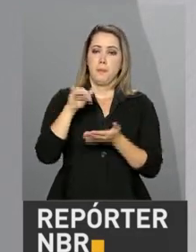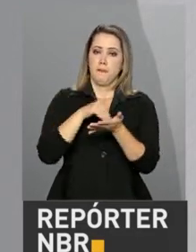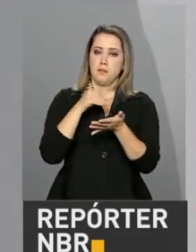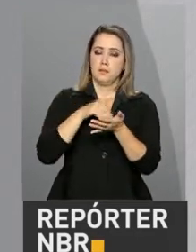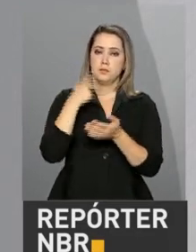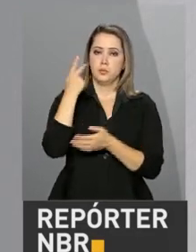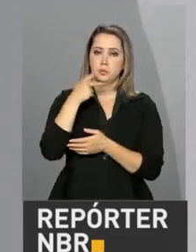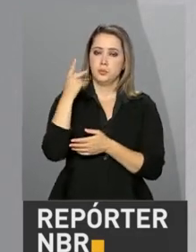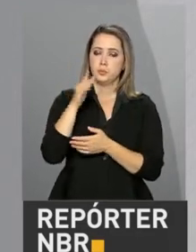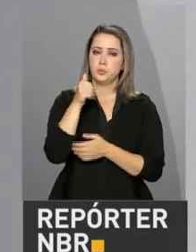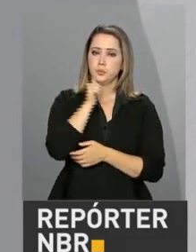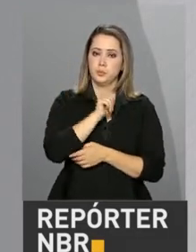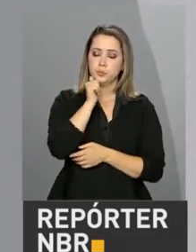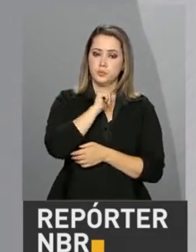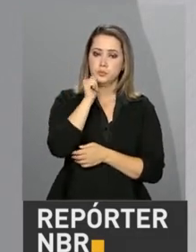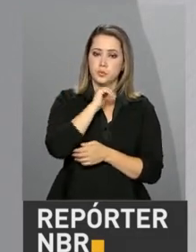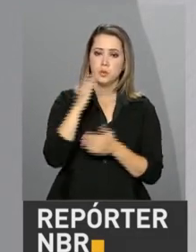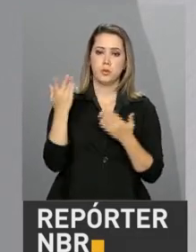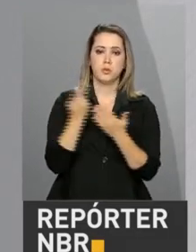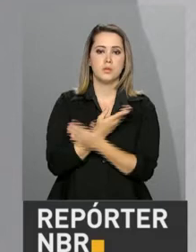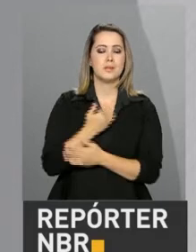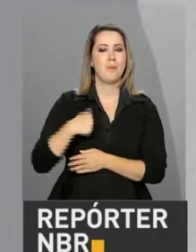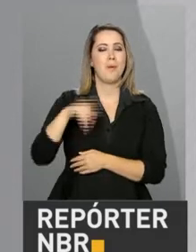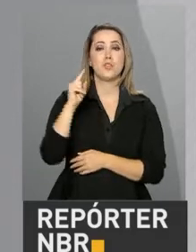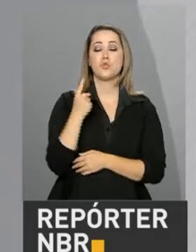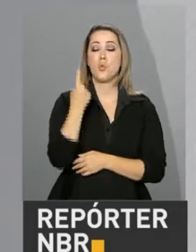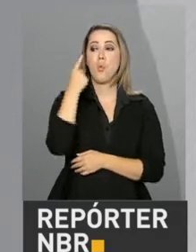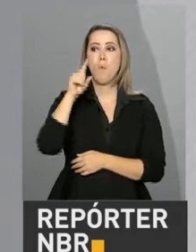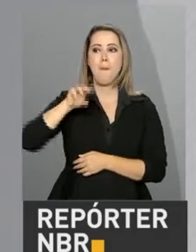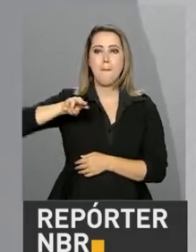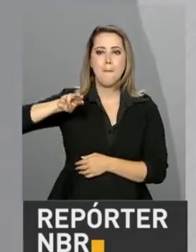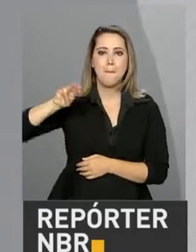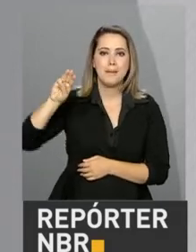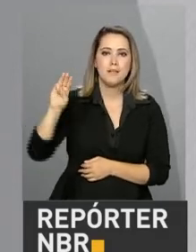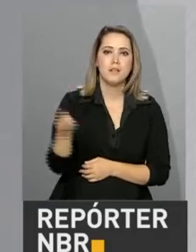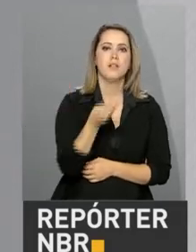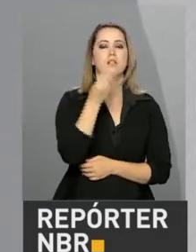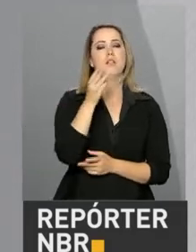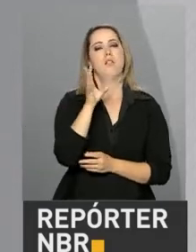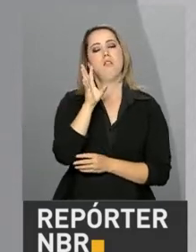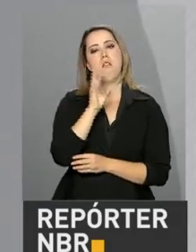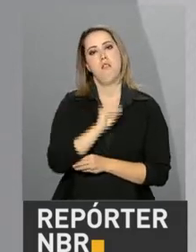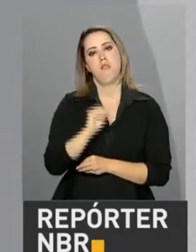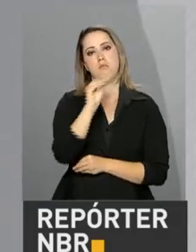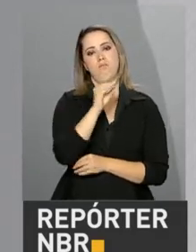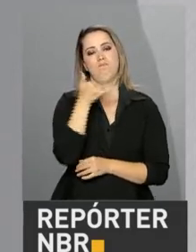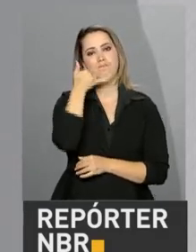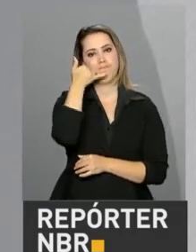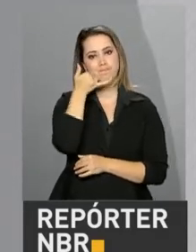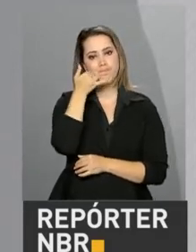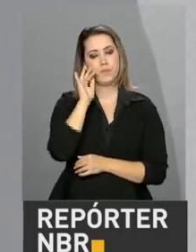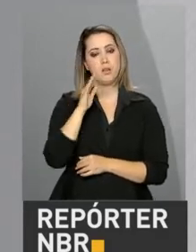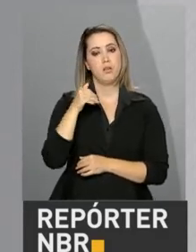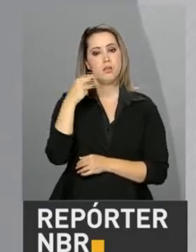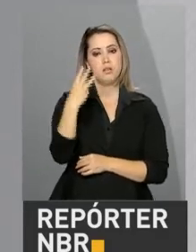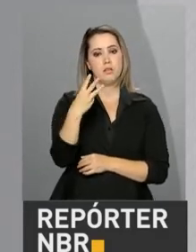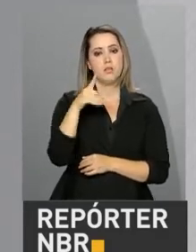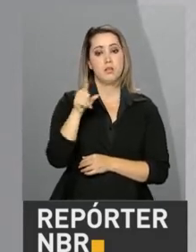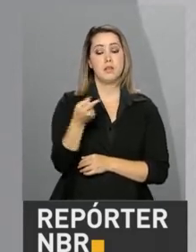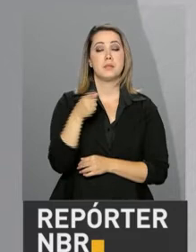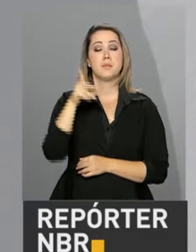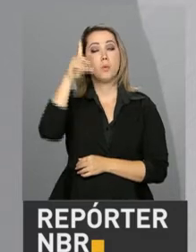Mulheres, foram realizados mais de 1 milhão e 133 mil atendimentos, cerca de 3 mil por